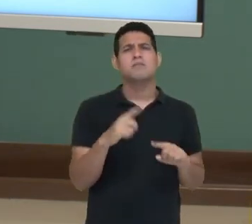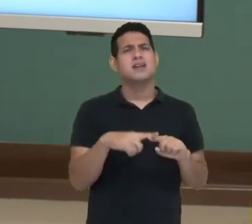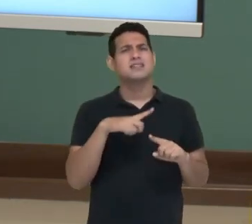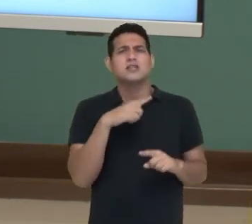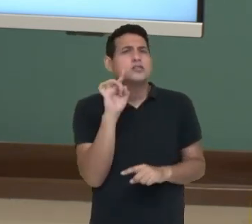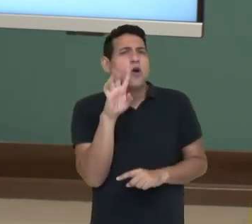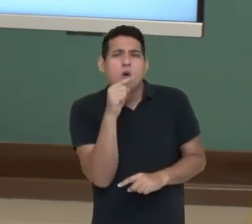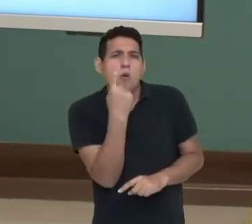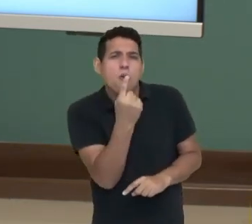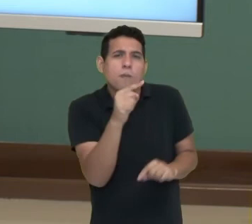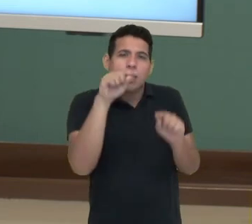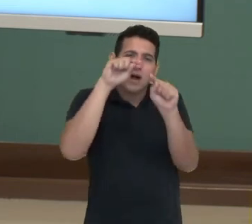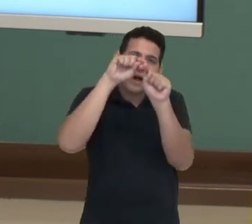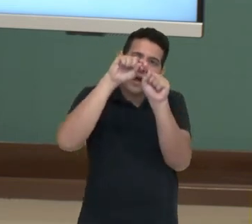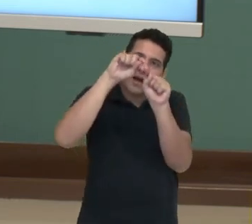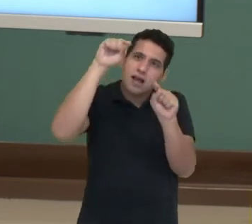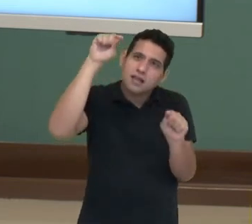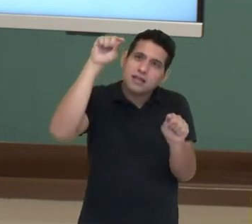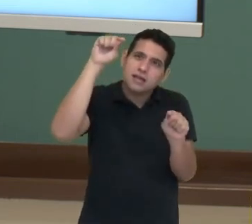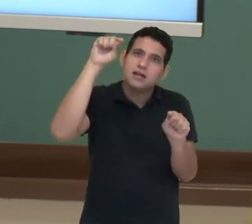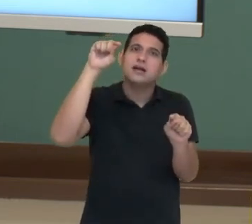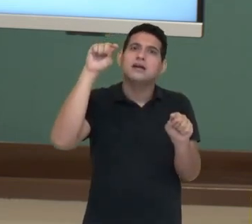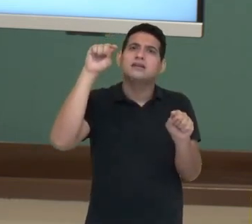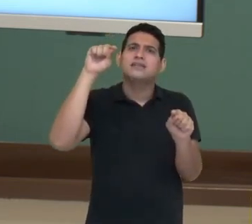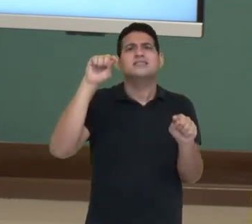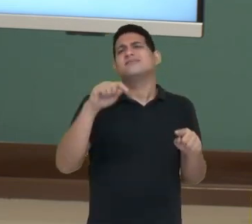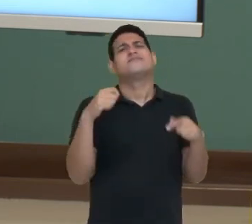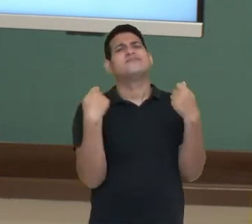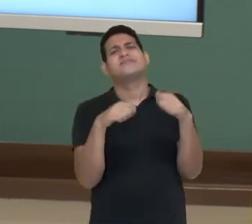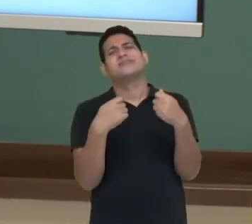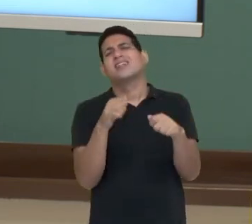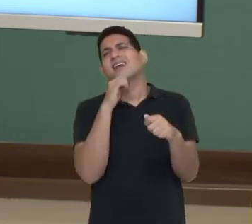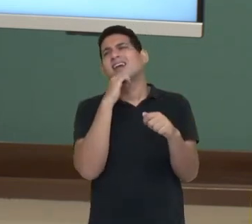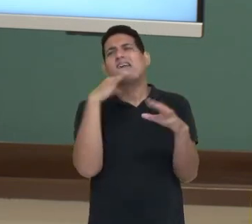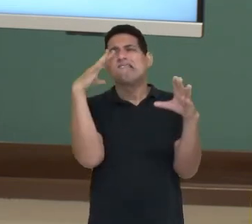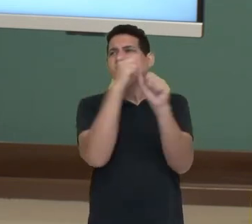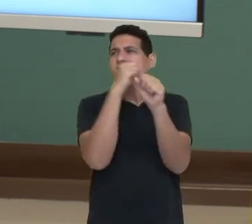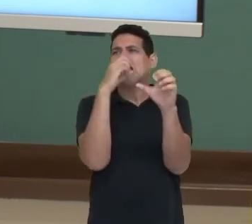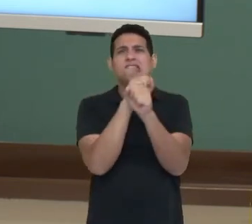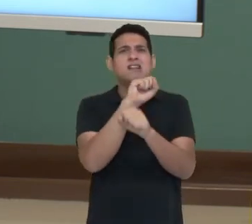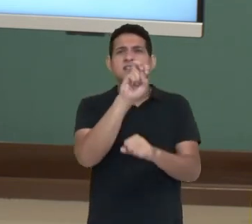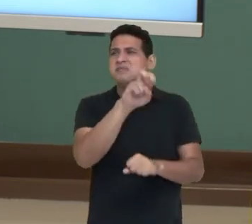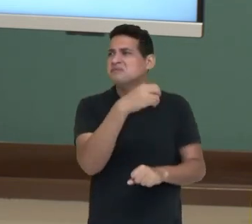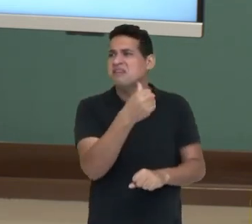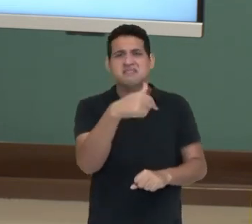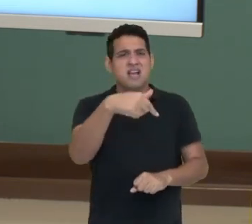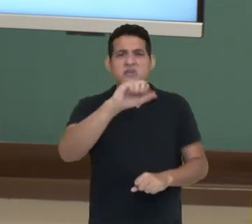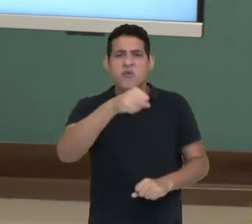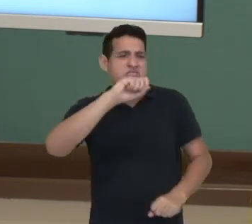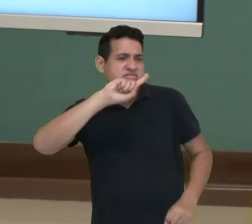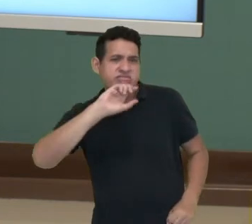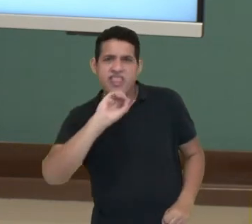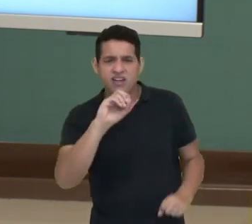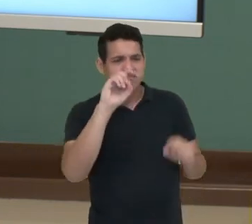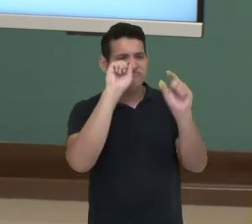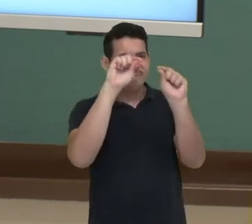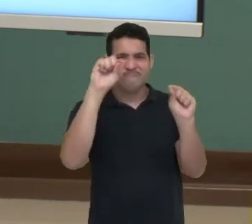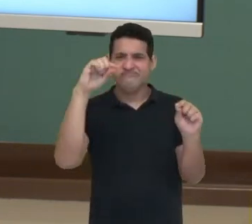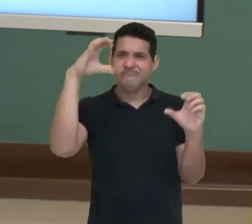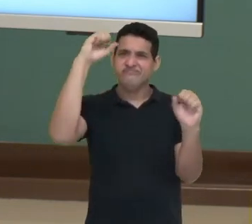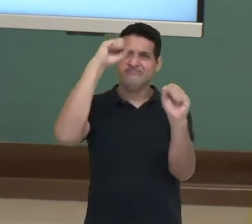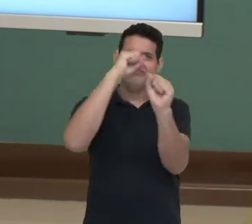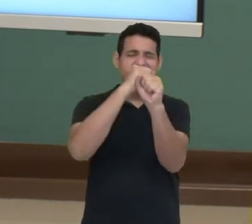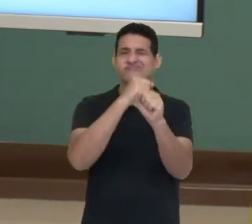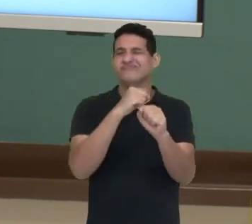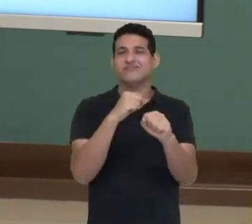uma única reta que passa por esses 2 pontos, eu não preciso ficar calculando 5, 6, 7, 8, 10 pontos. Mas é